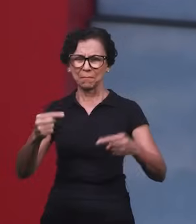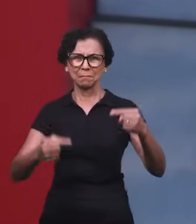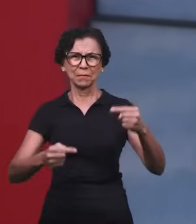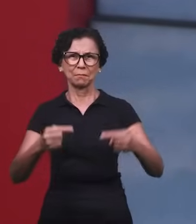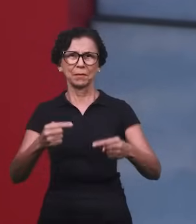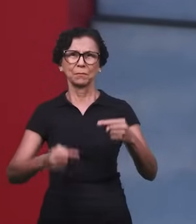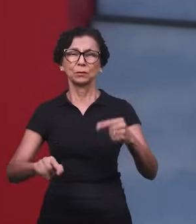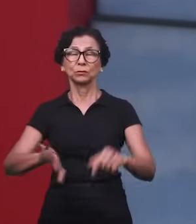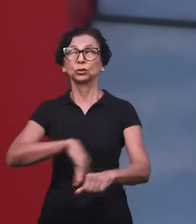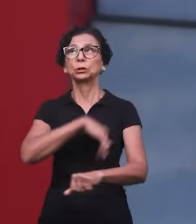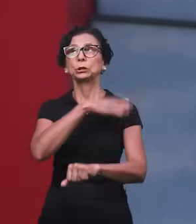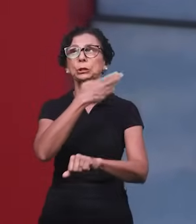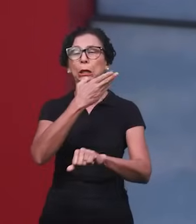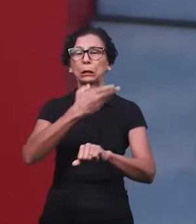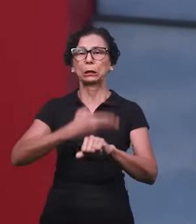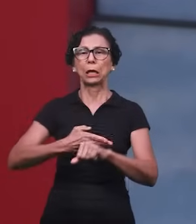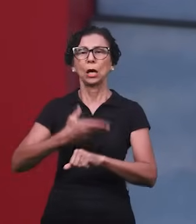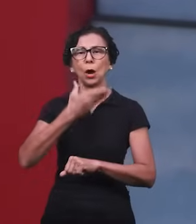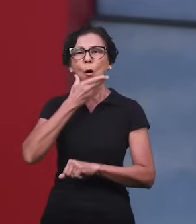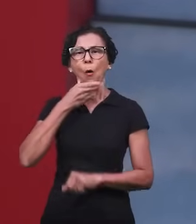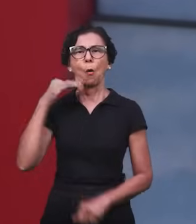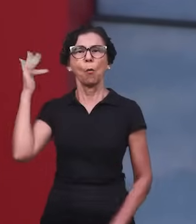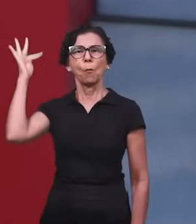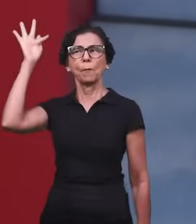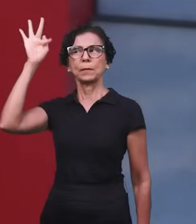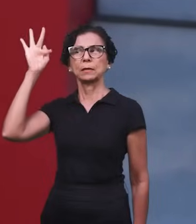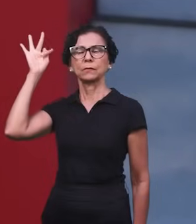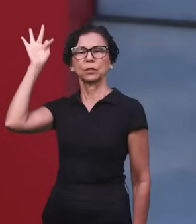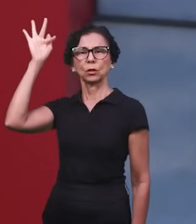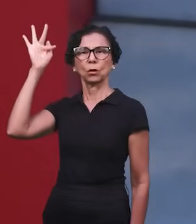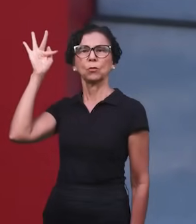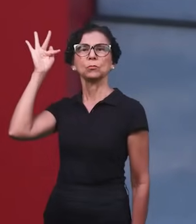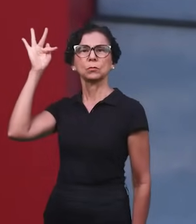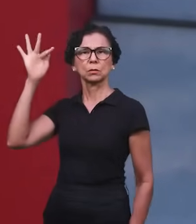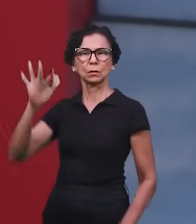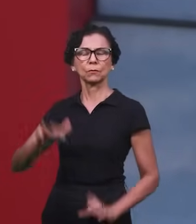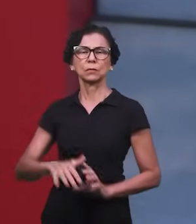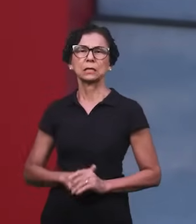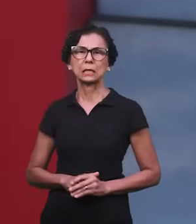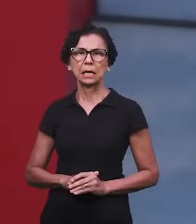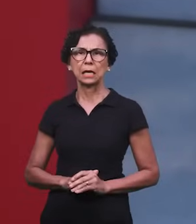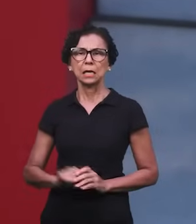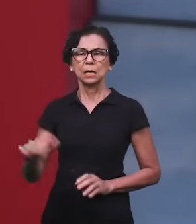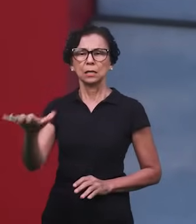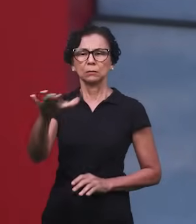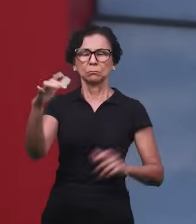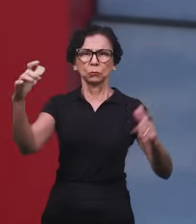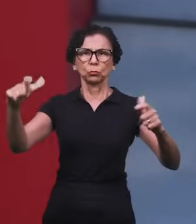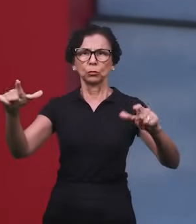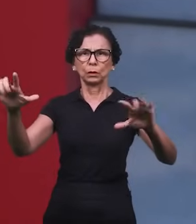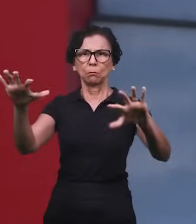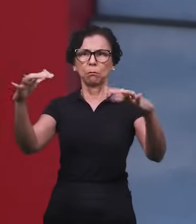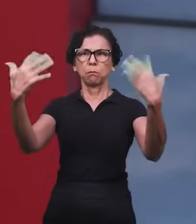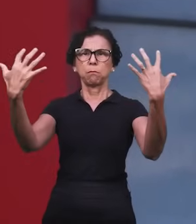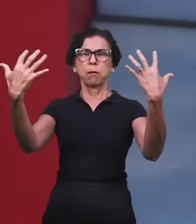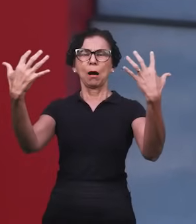debates, passava o dia inteiro debatendo ali no Areópago, que era o tribunal, o que Paulo